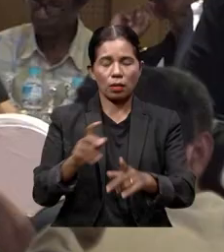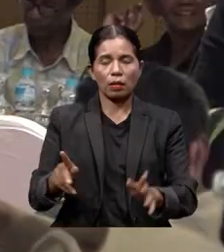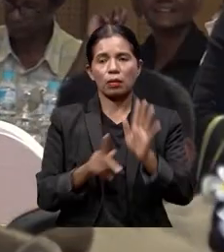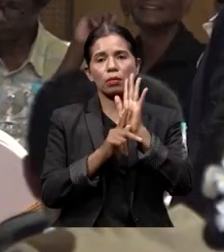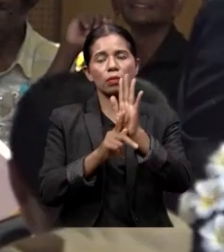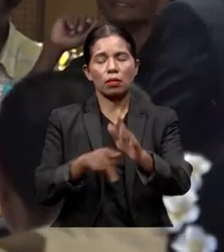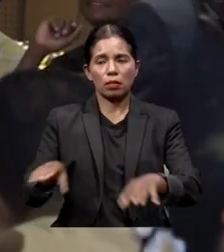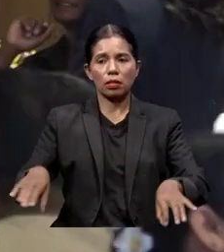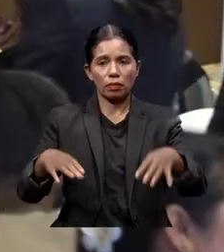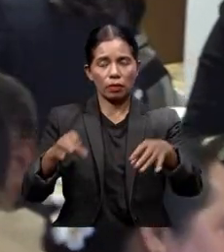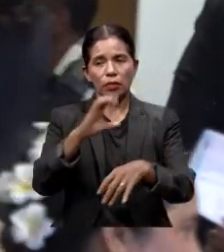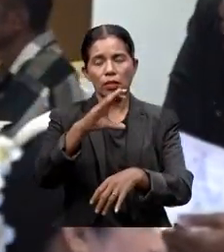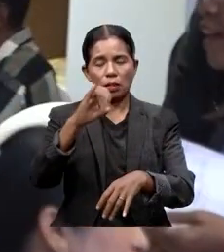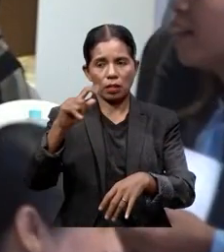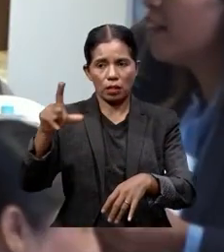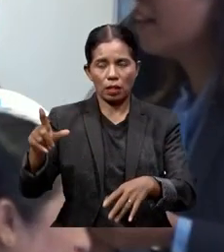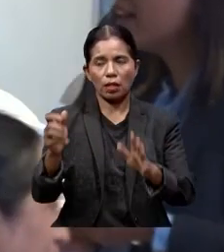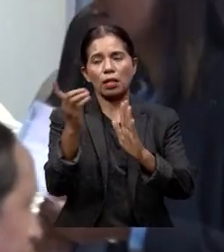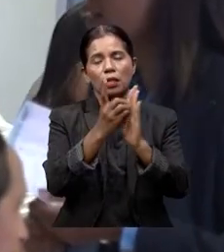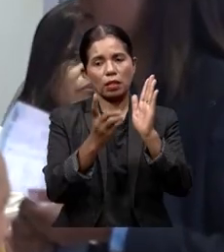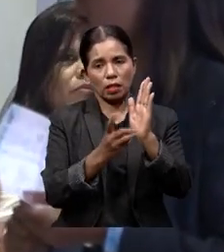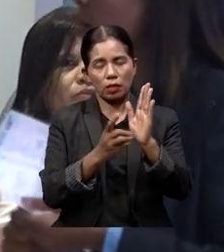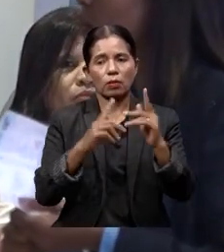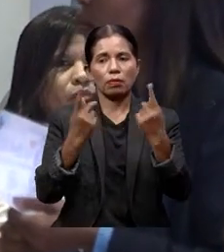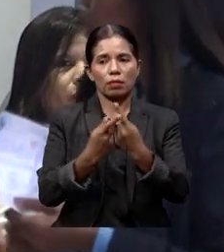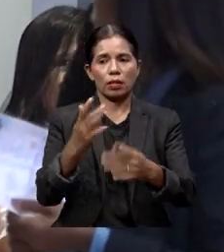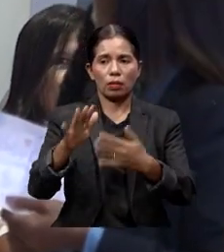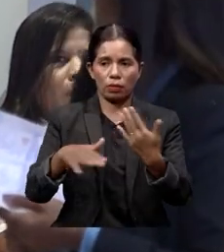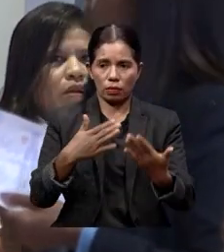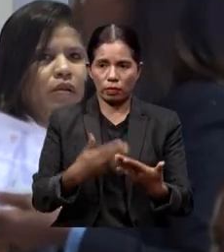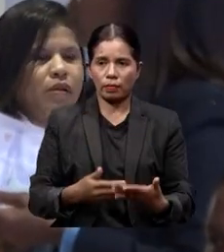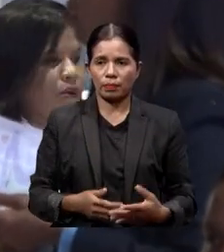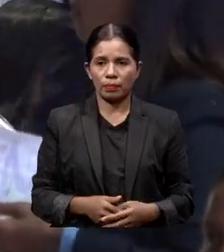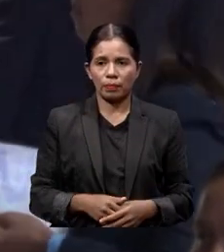serviço CCIT linha no dados empresarial será. Dilma Suzetti, GMN.